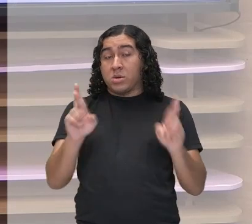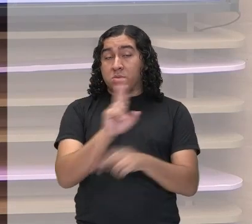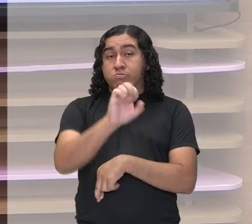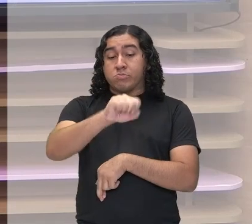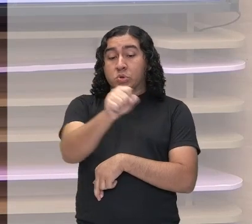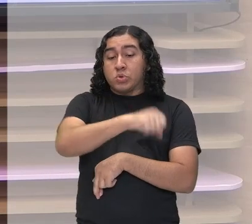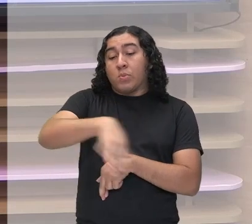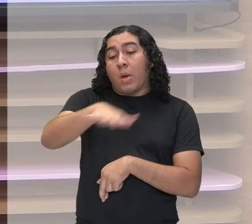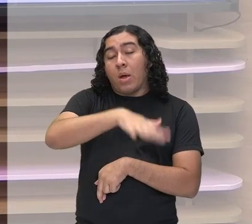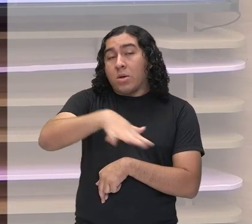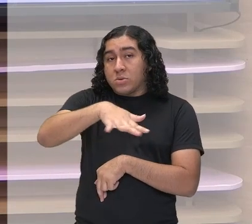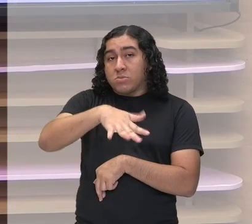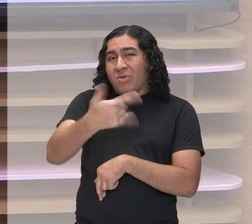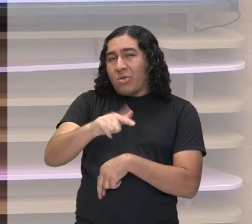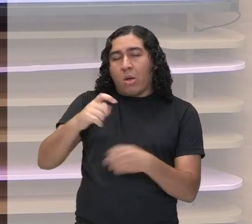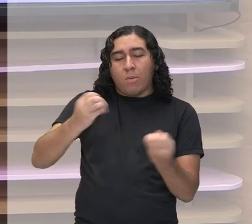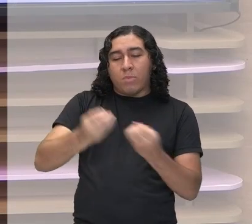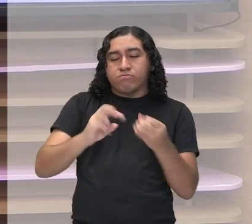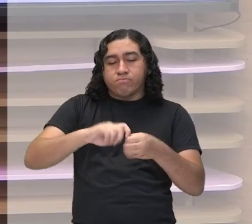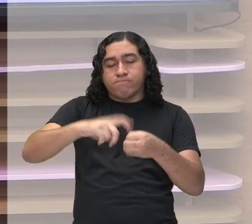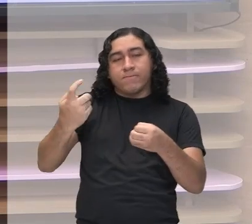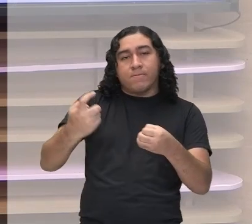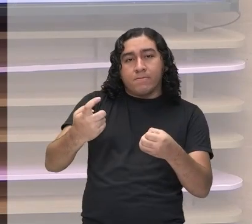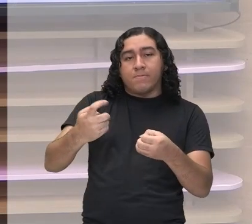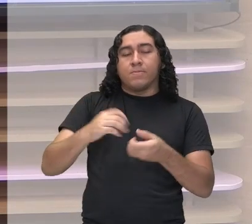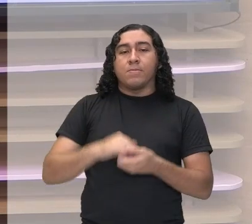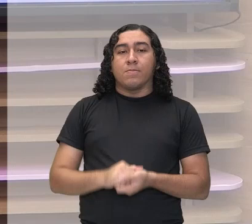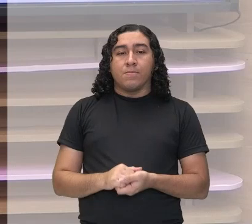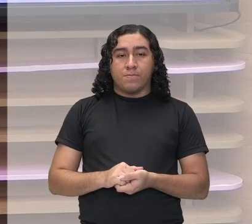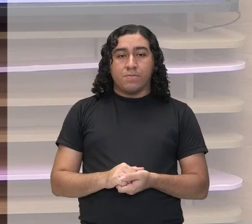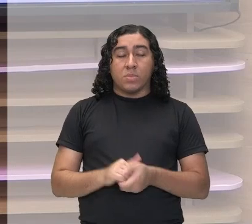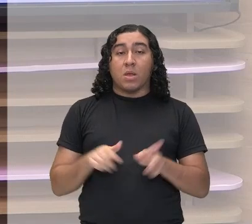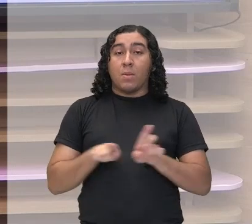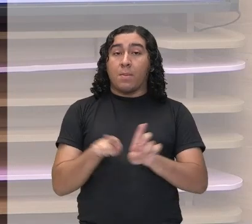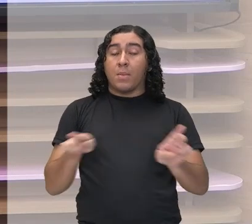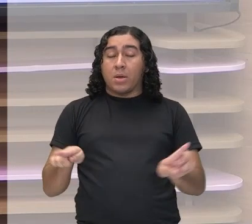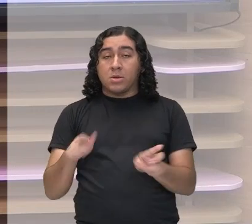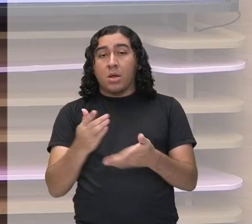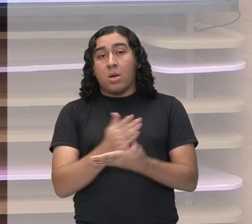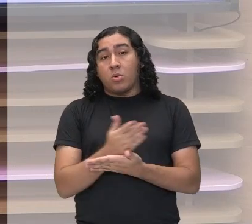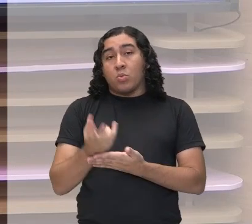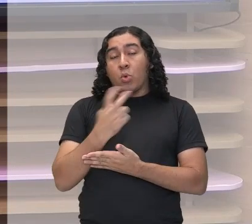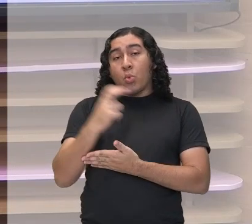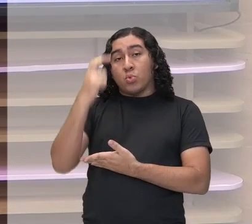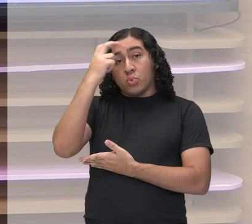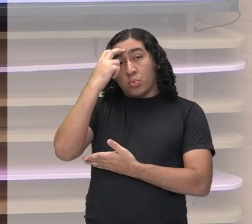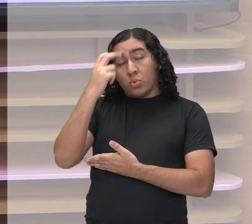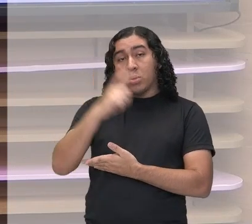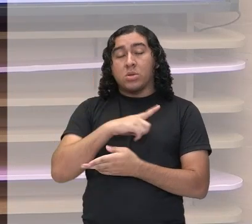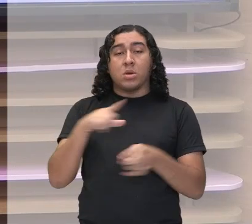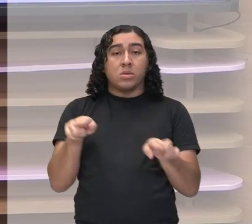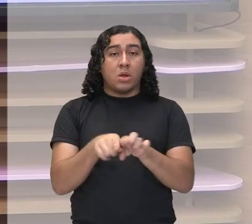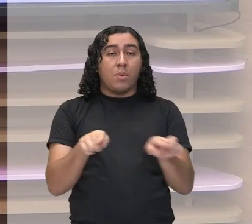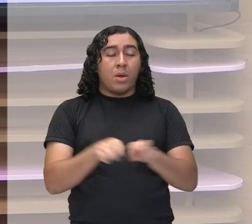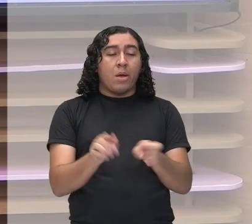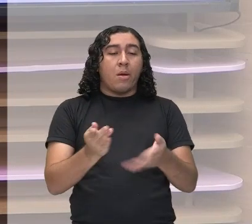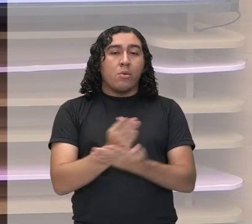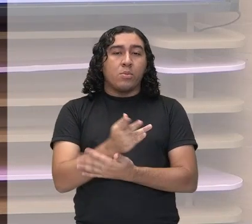desvincular a relação entre eles, embora em algumas culturas, algumas pessoas, né, na verdade,